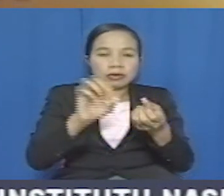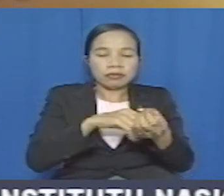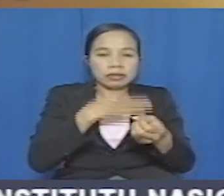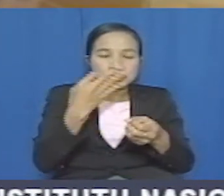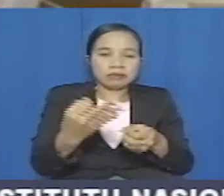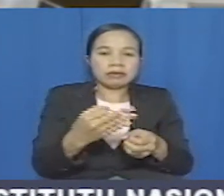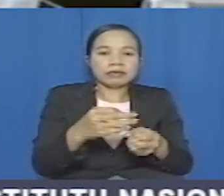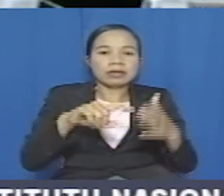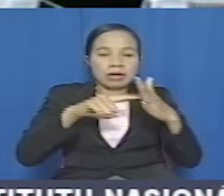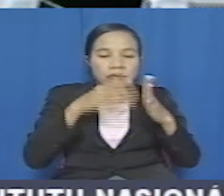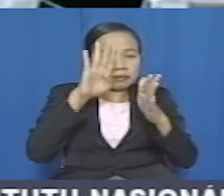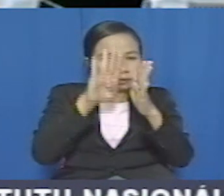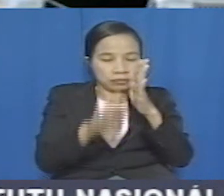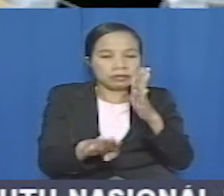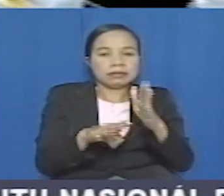menos.